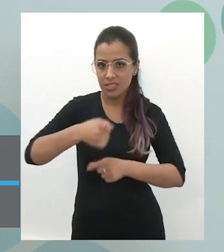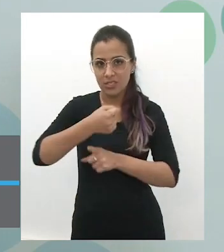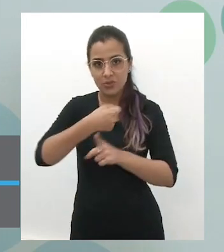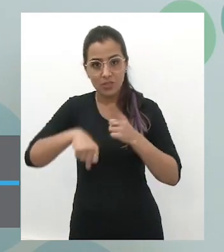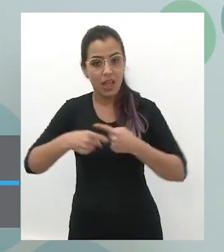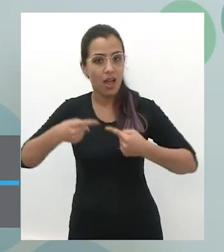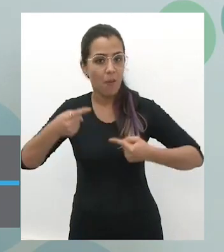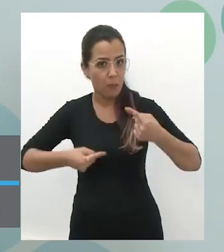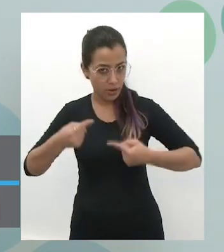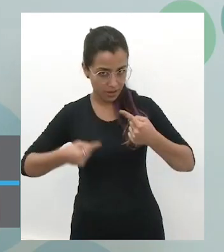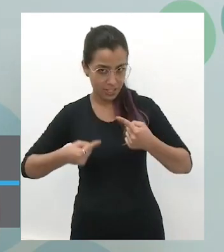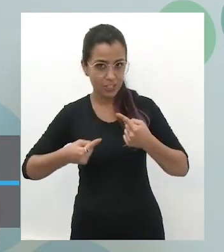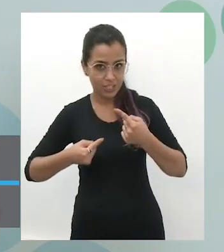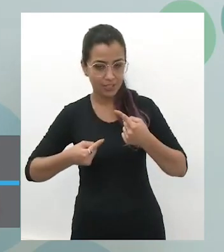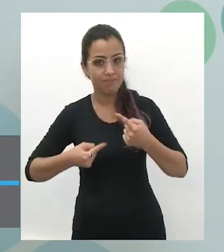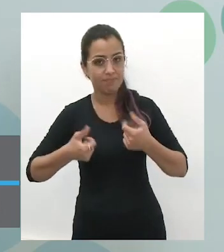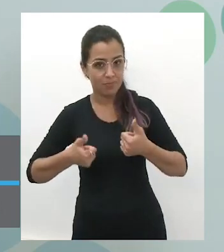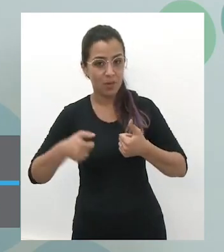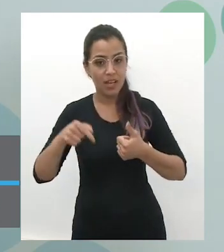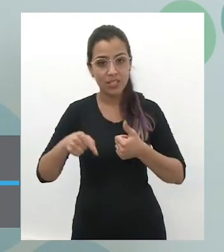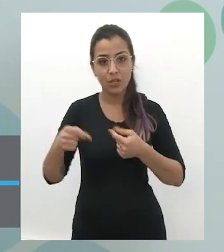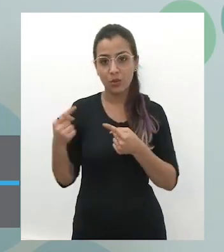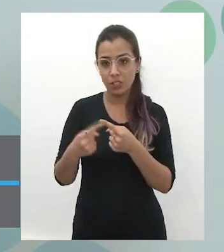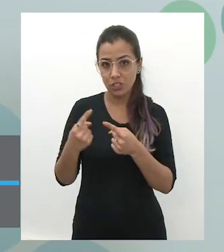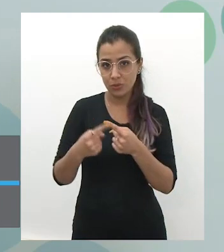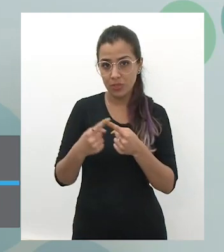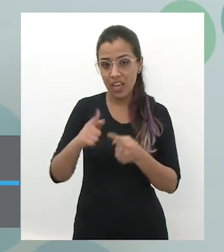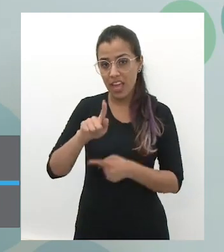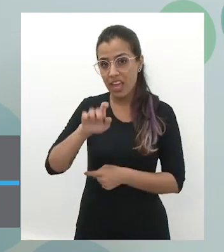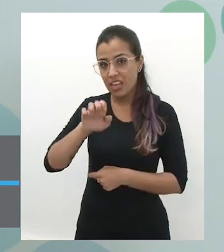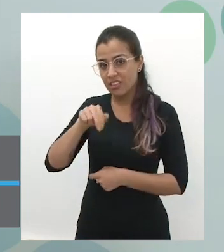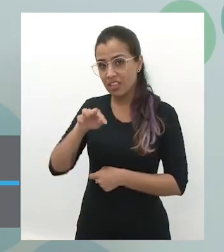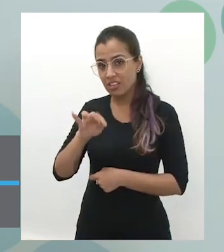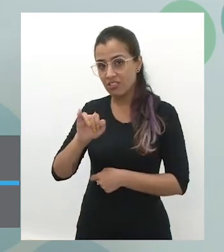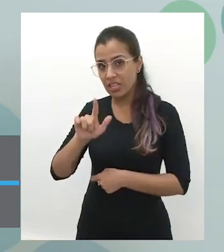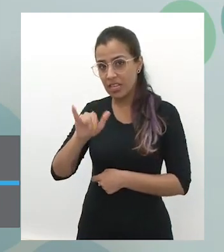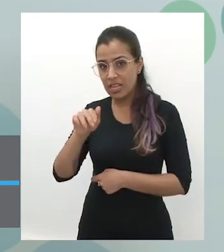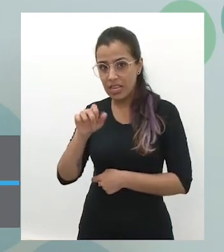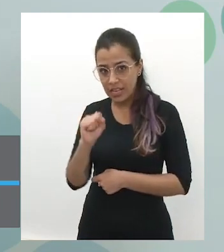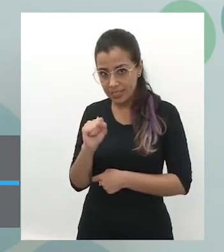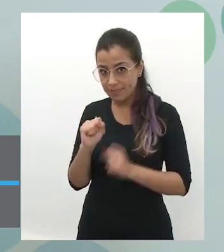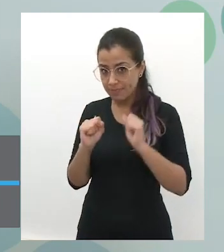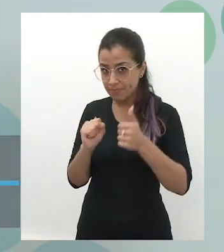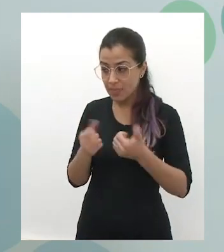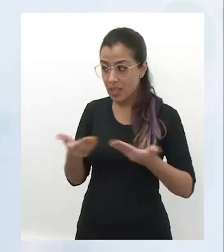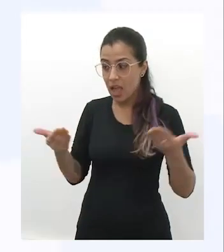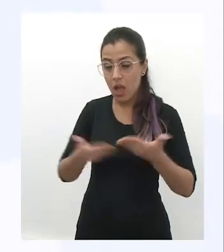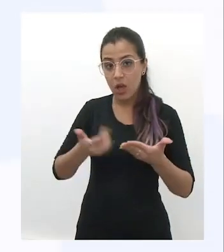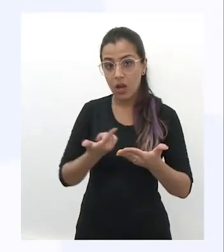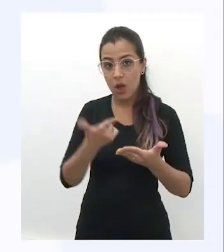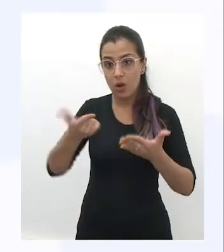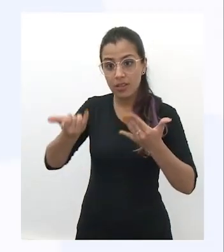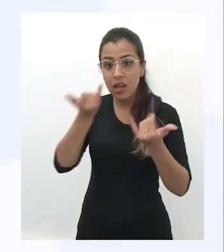essas são as comunidades gentílicas. Agora eu vou trazer aqui uma outra informação. Olha só na tela,